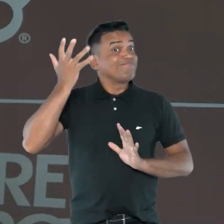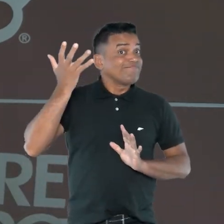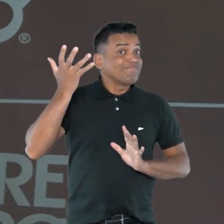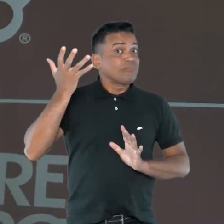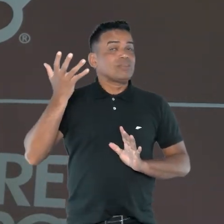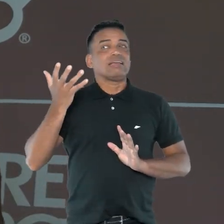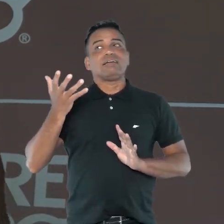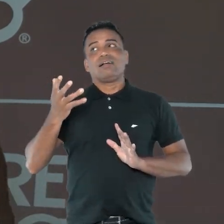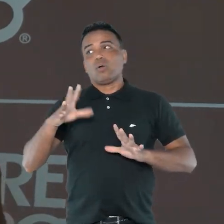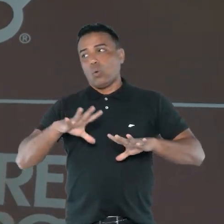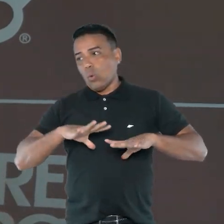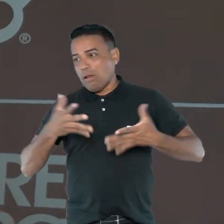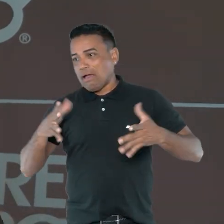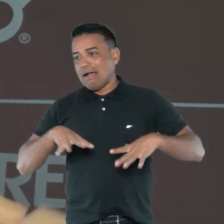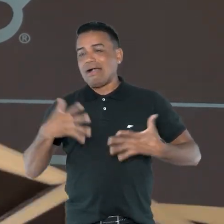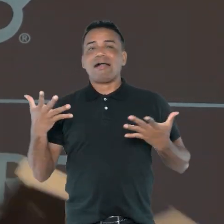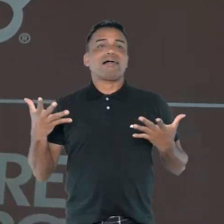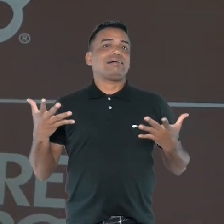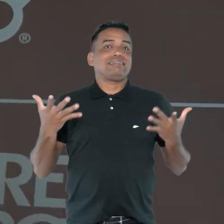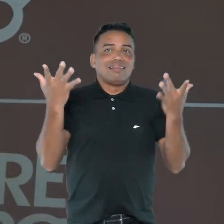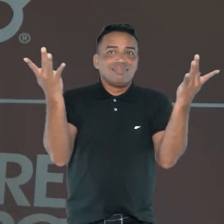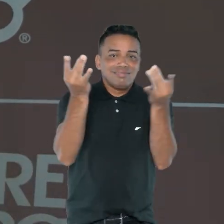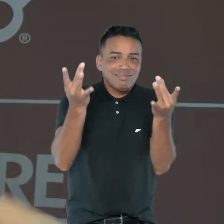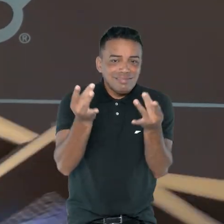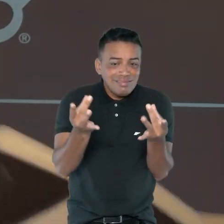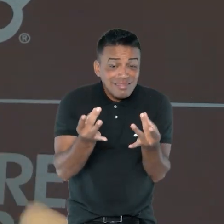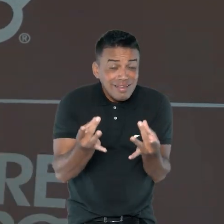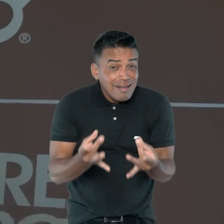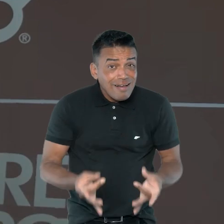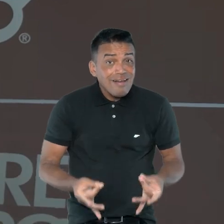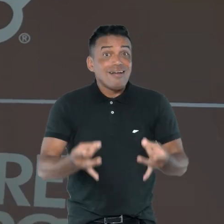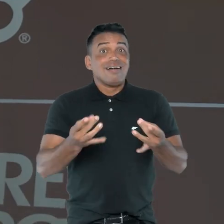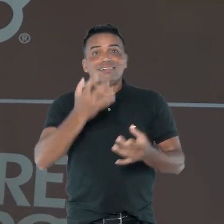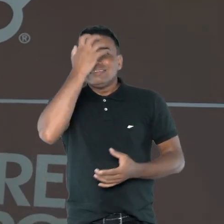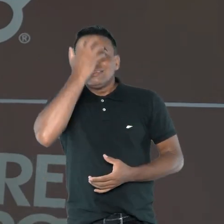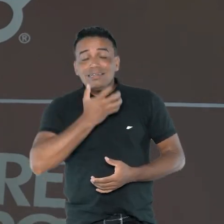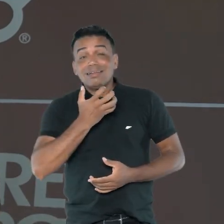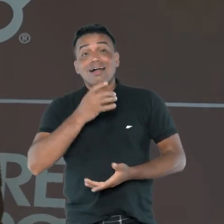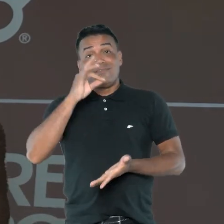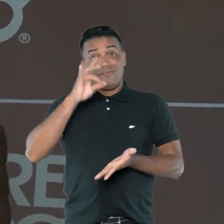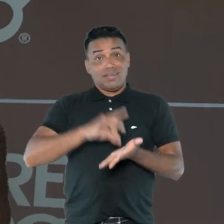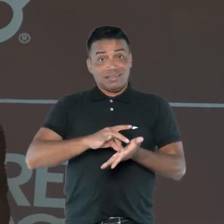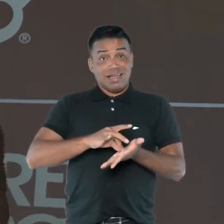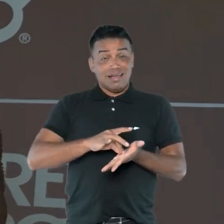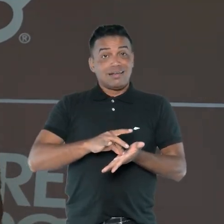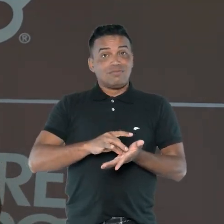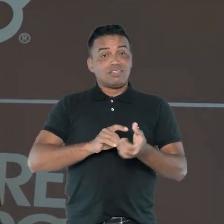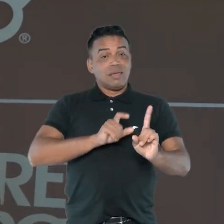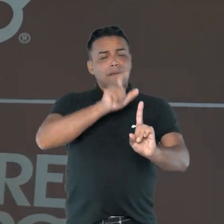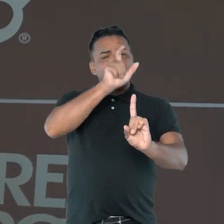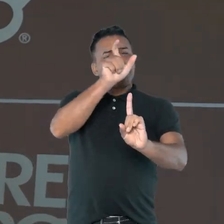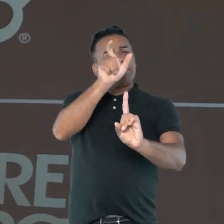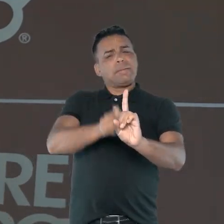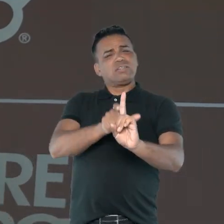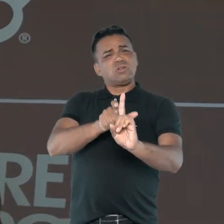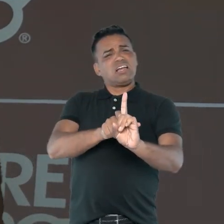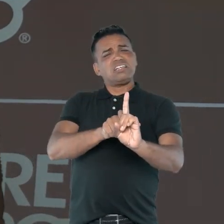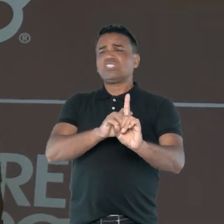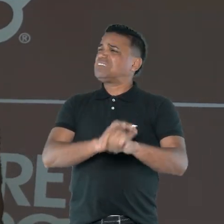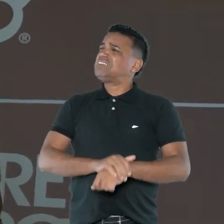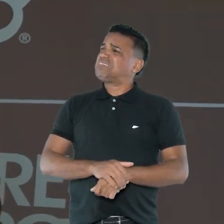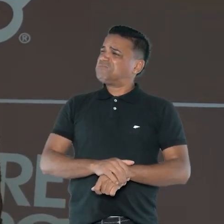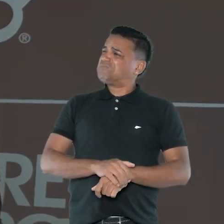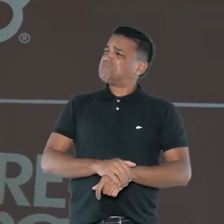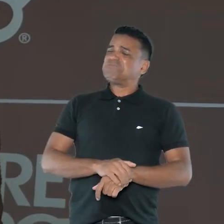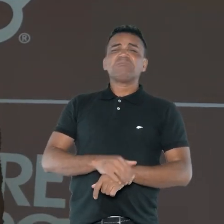repente com muita coragem, muita delicadeza, muita sinceridade, muita verdade, você traz uma personagem que questiona isso,